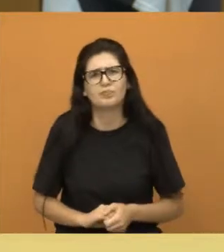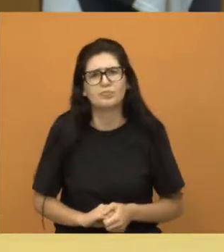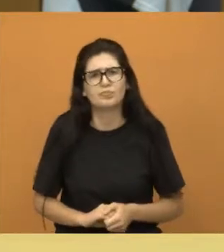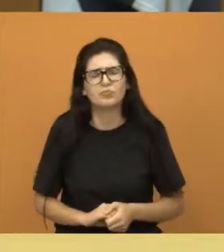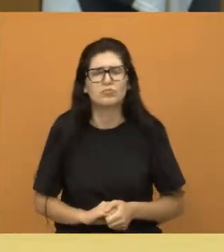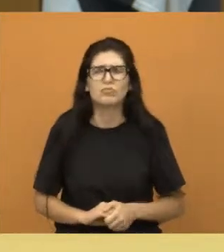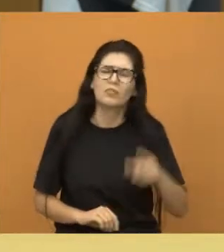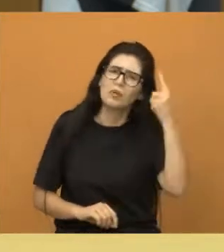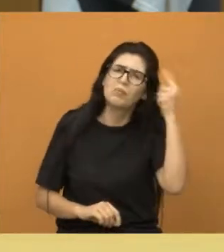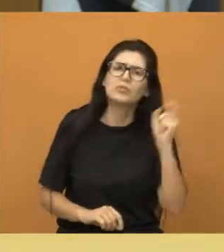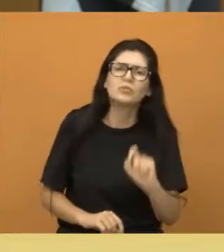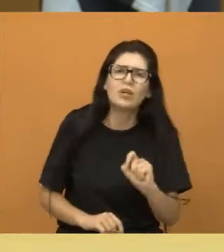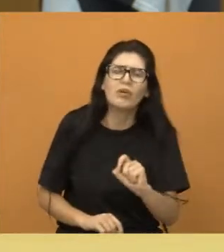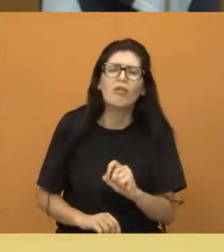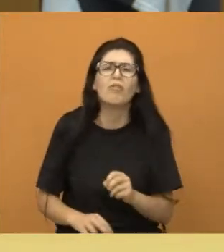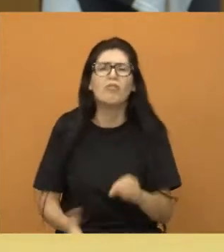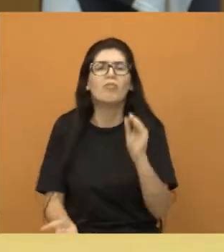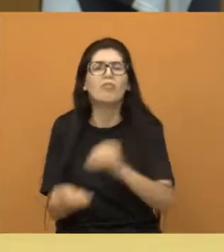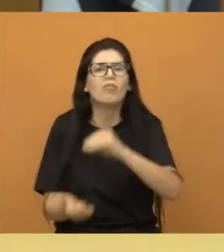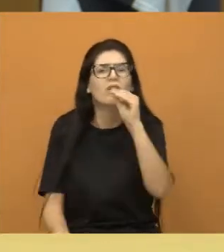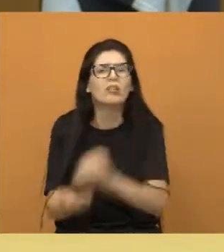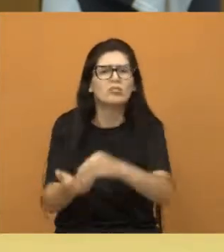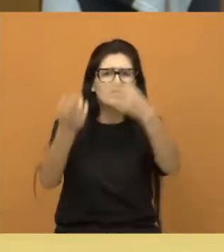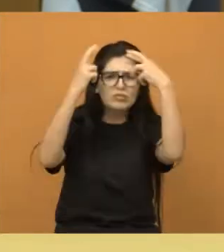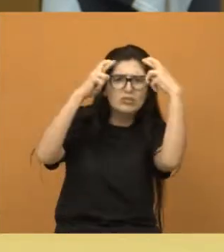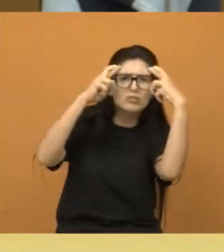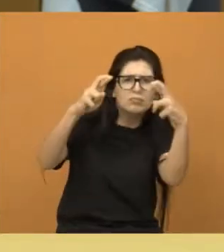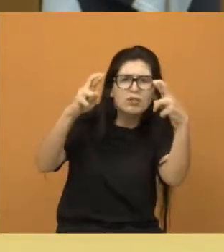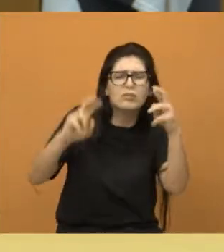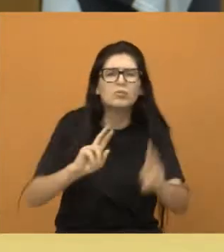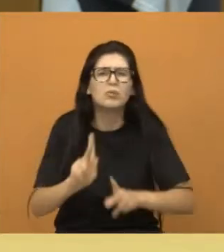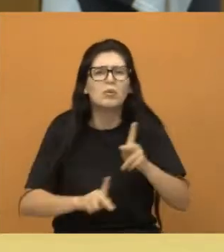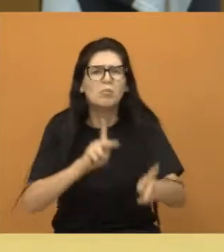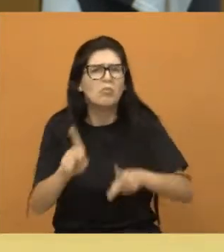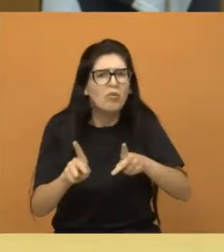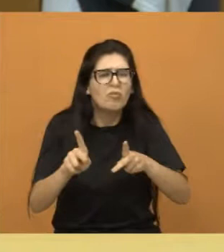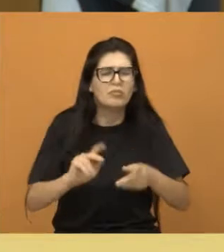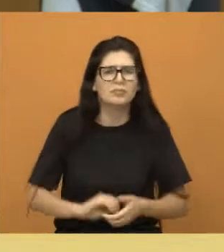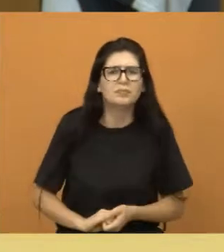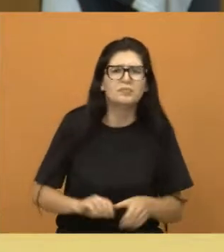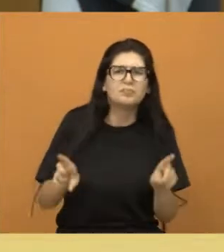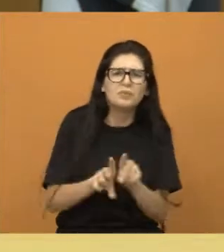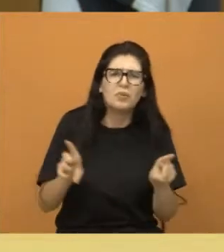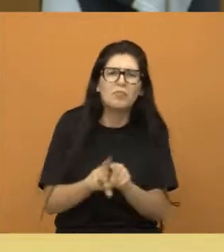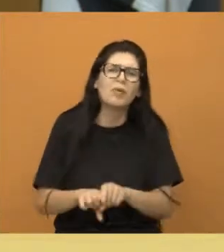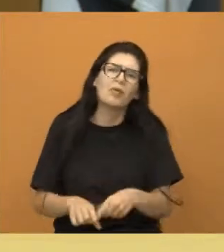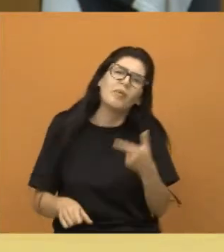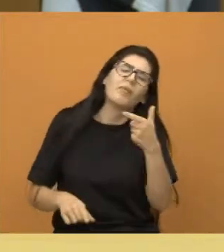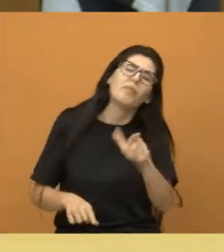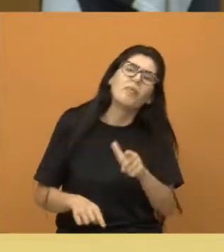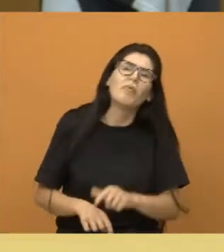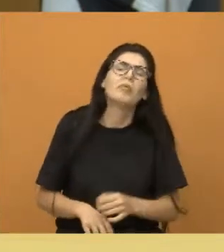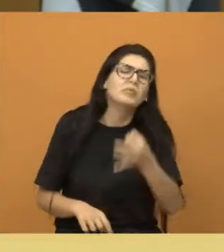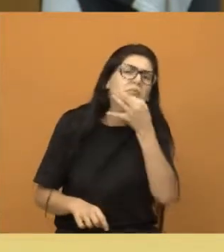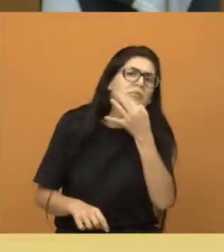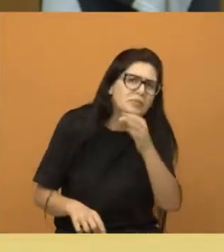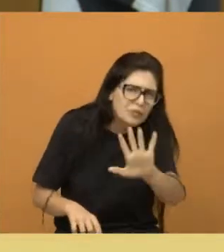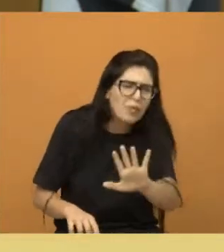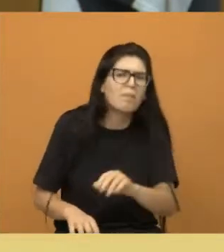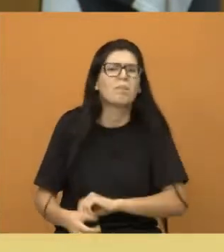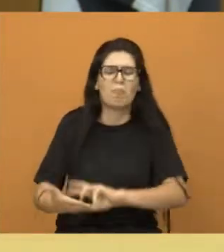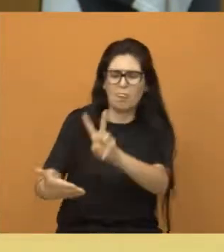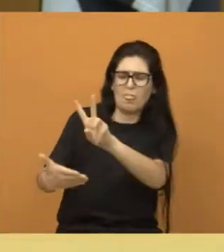quê? Como uma falta de respeito com a municipalidade. Quero aqui também uma outra justificativa aqui, ó.